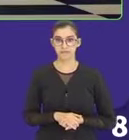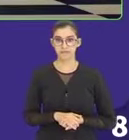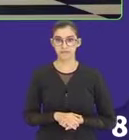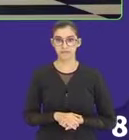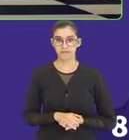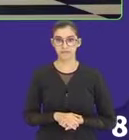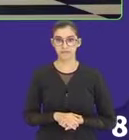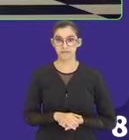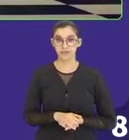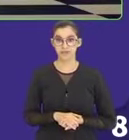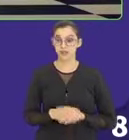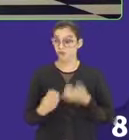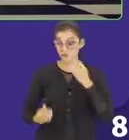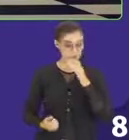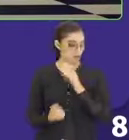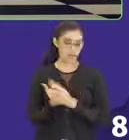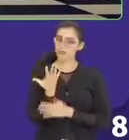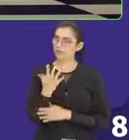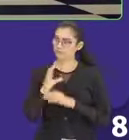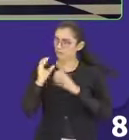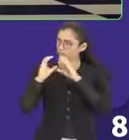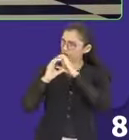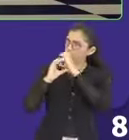Ele não construiu o primeiro telescópio.